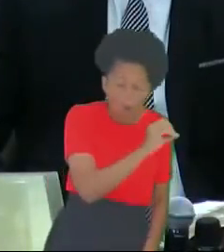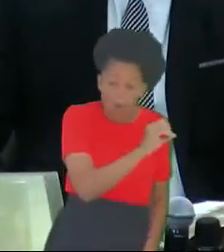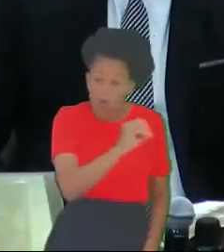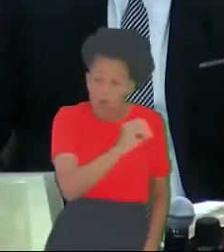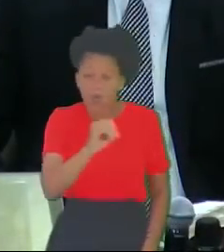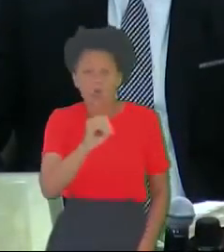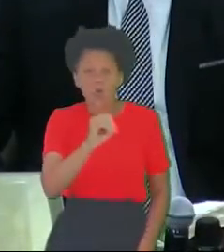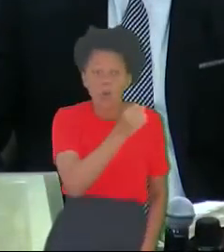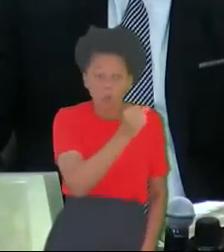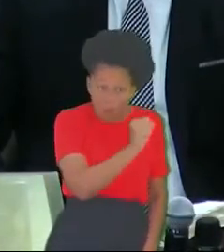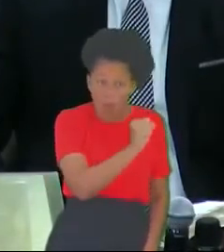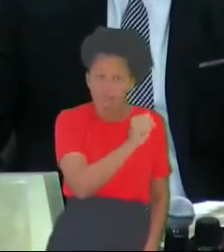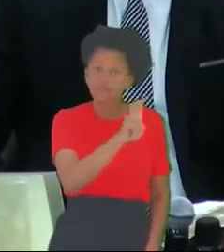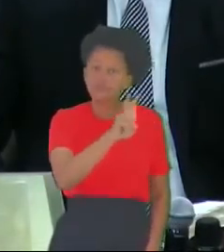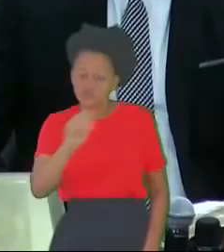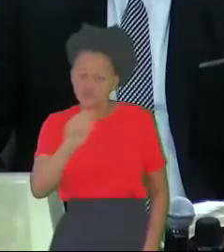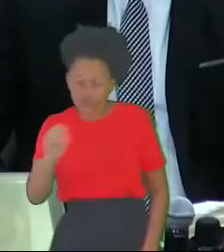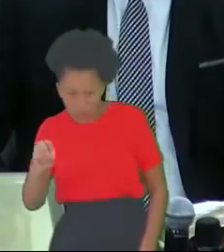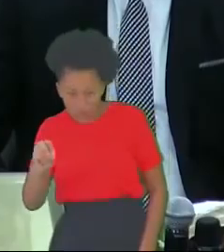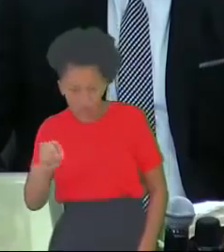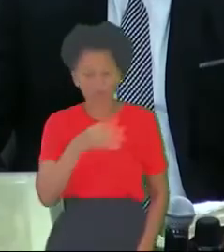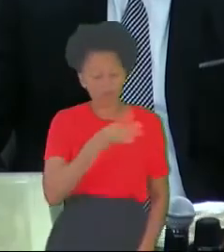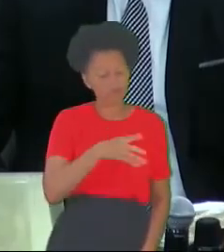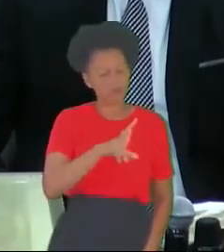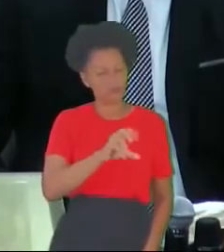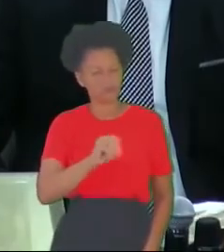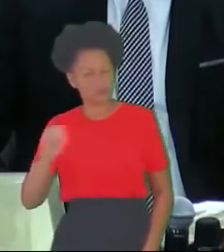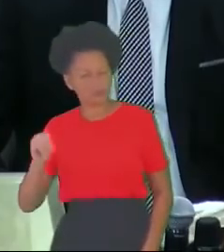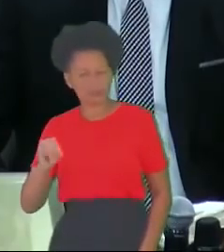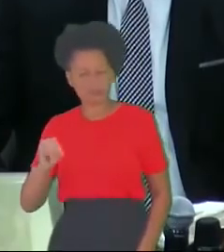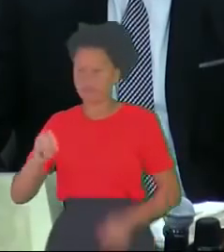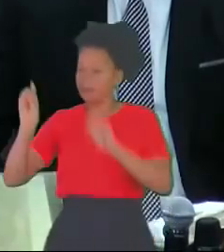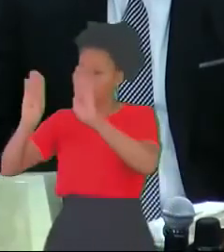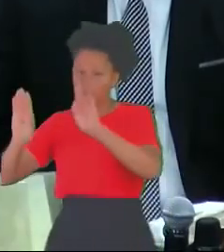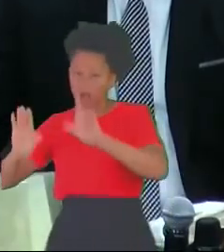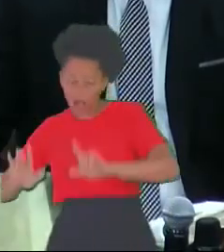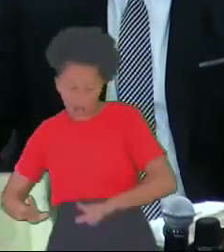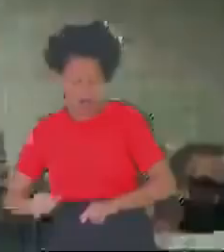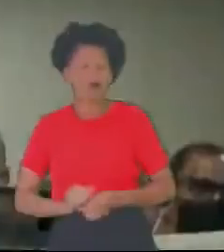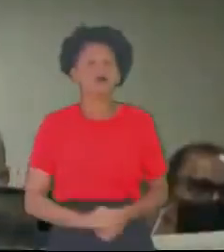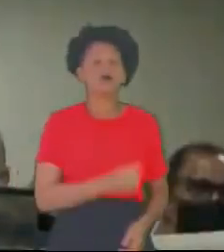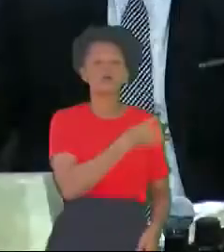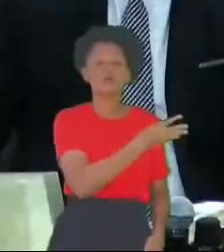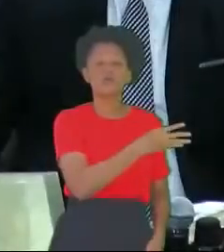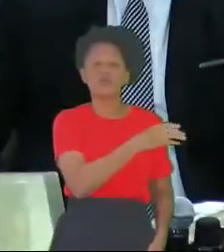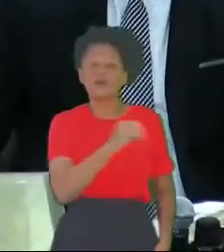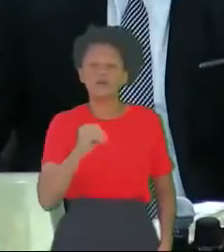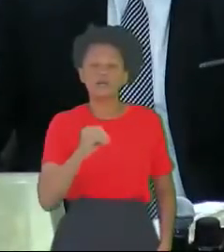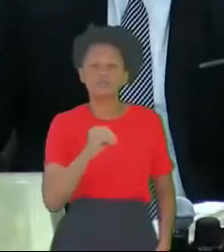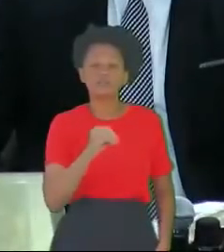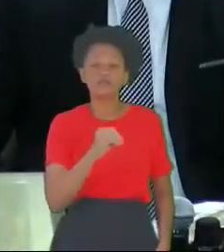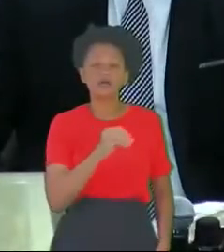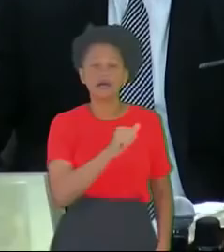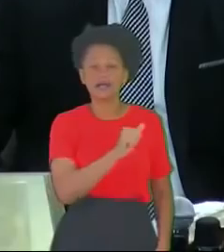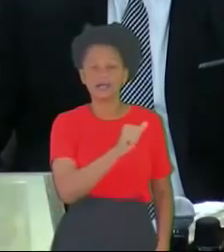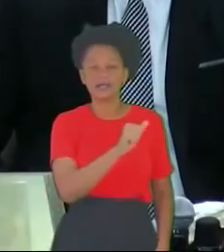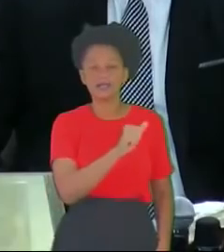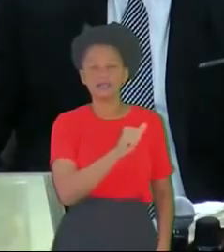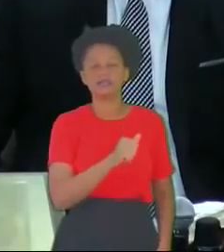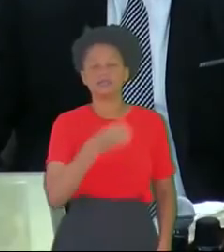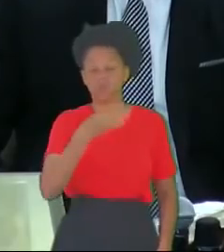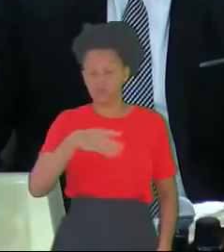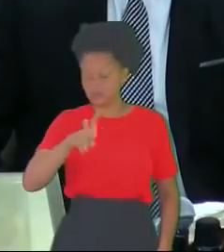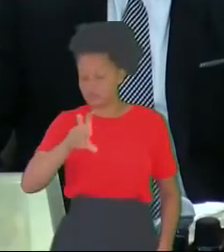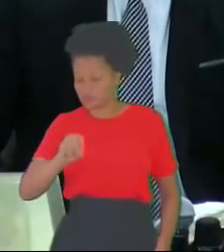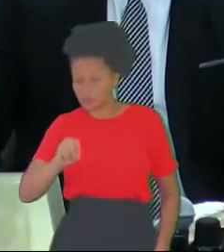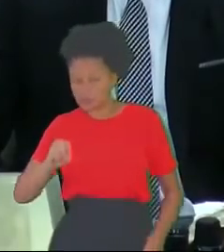850. 450 de Baal e 850 de quem, meus irmãos? Né? 450 de